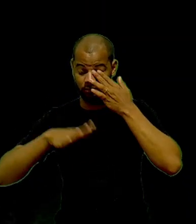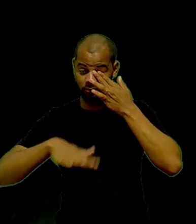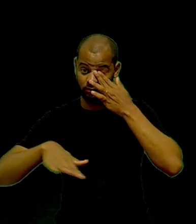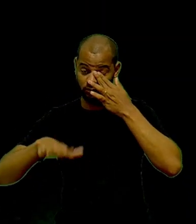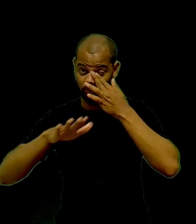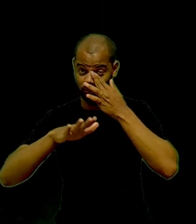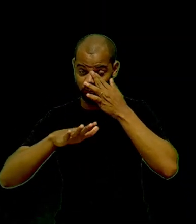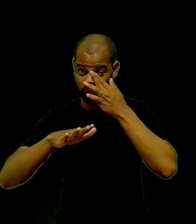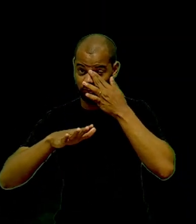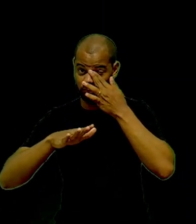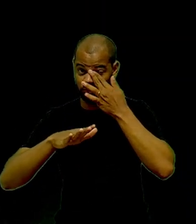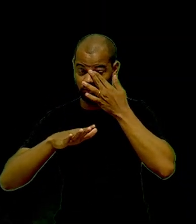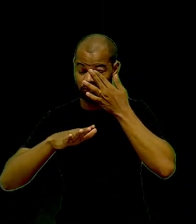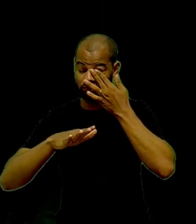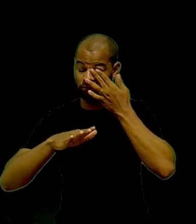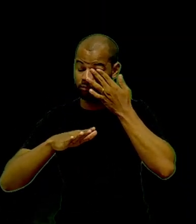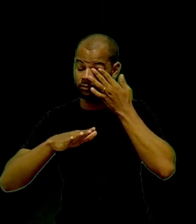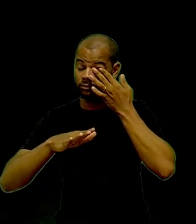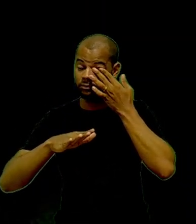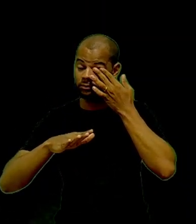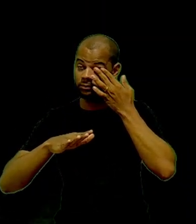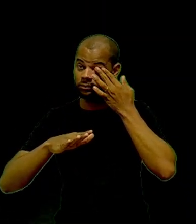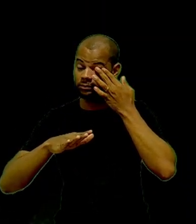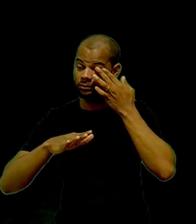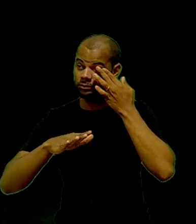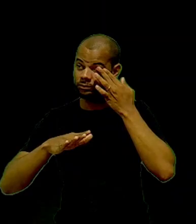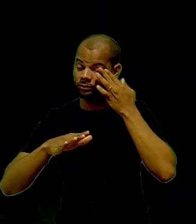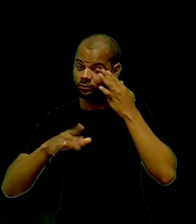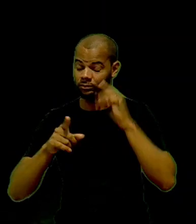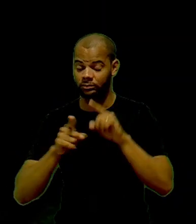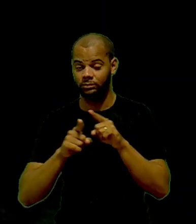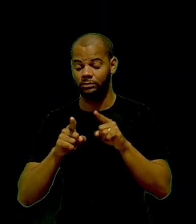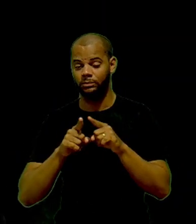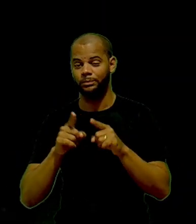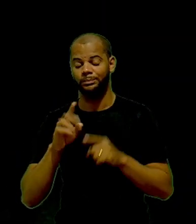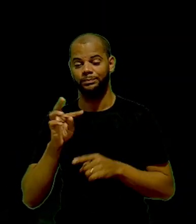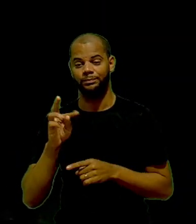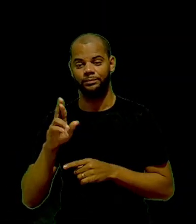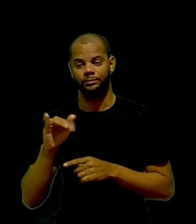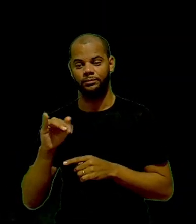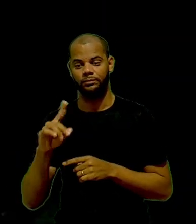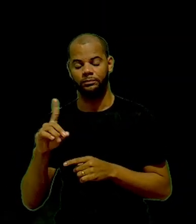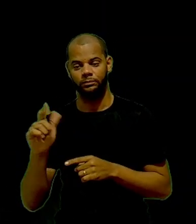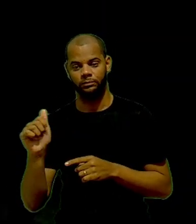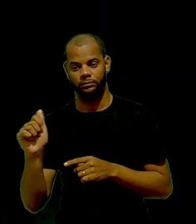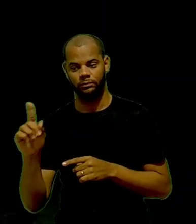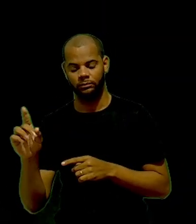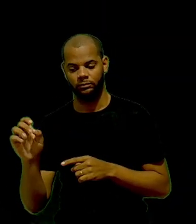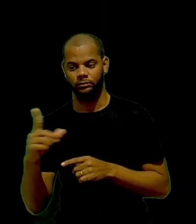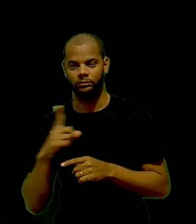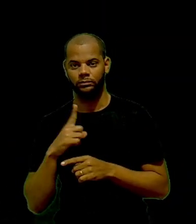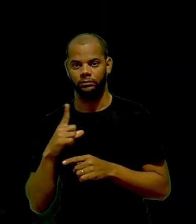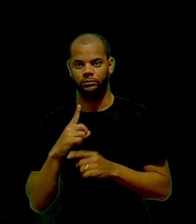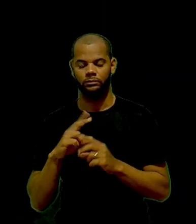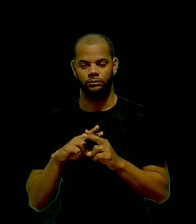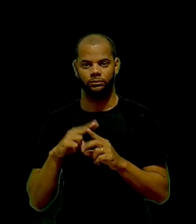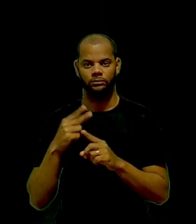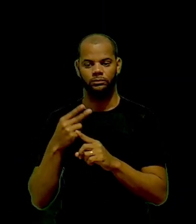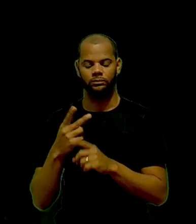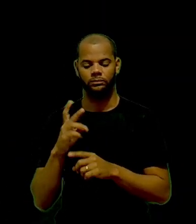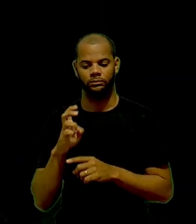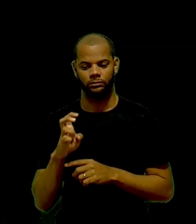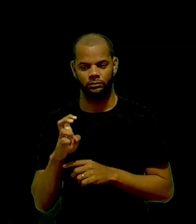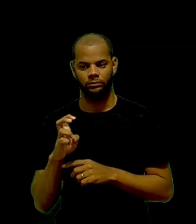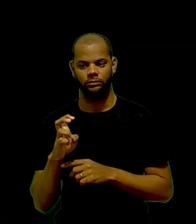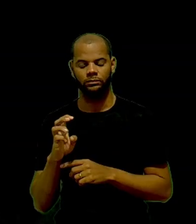da cidade universitária, aqui na Trindade, nós temos capacidade de instalação de mais do que 5 megawatts,